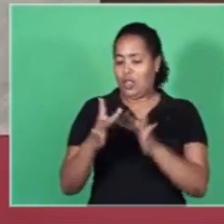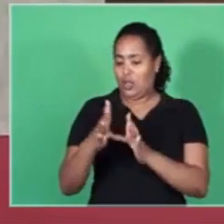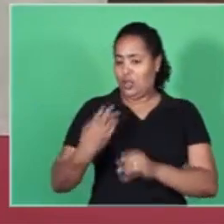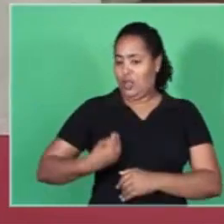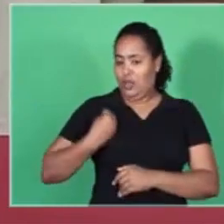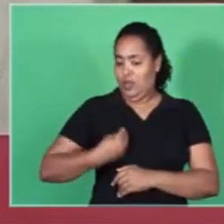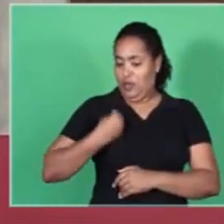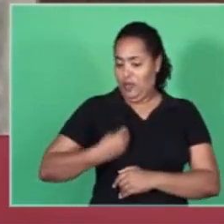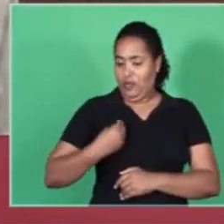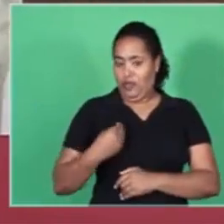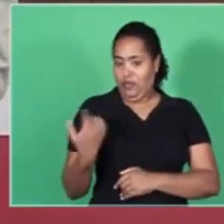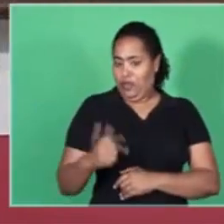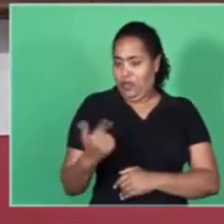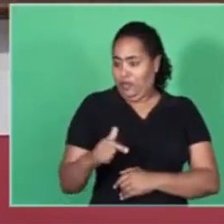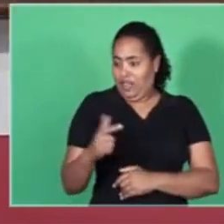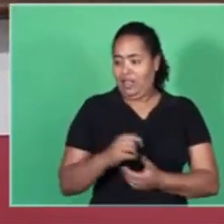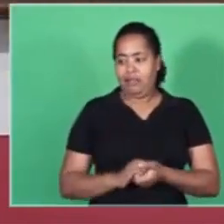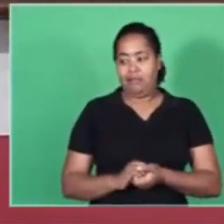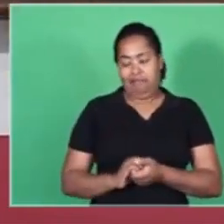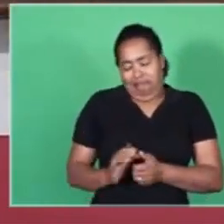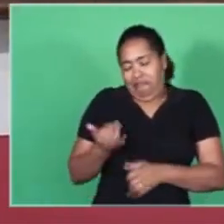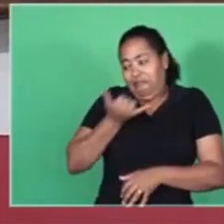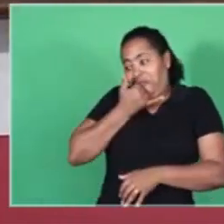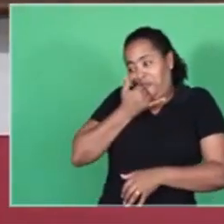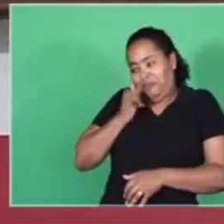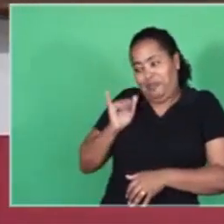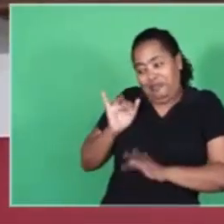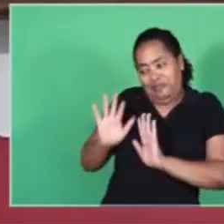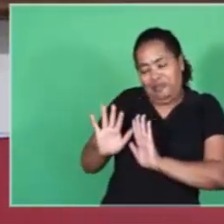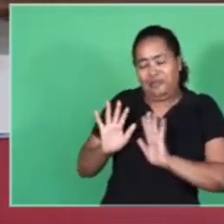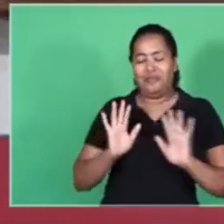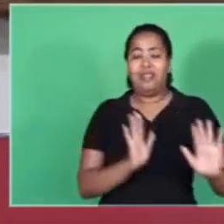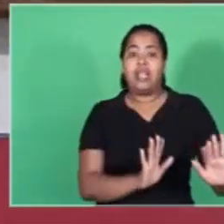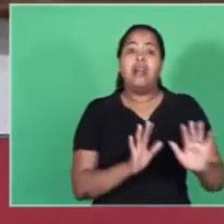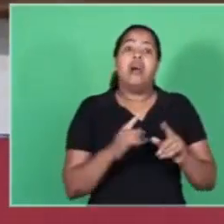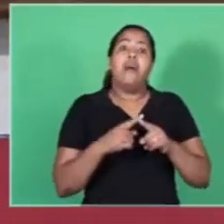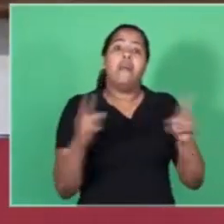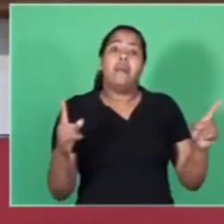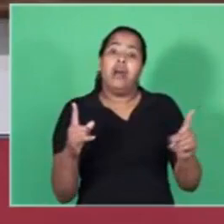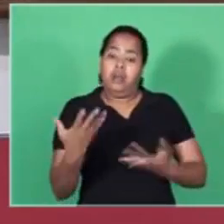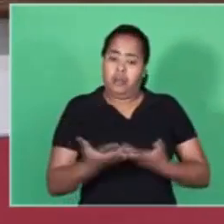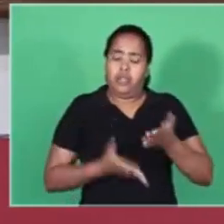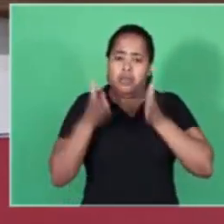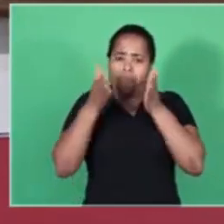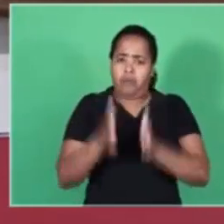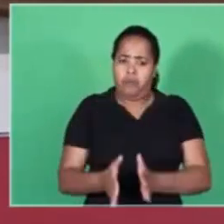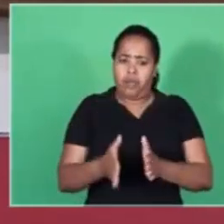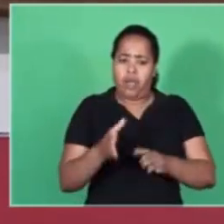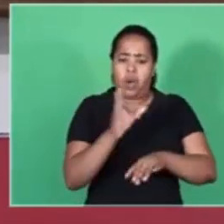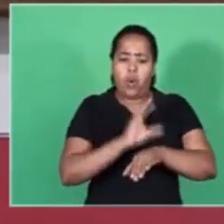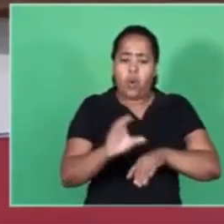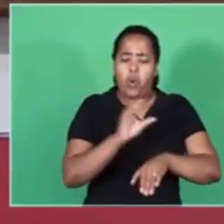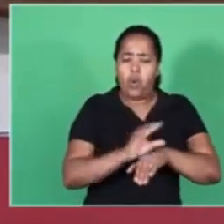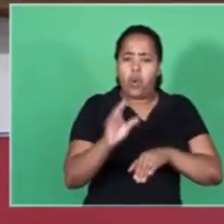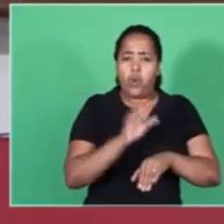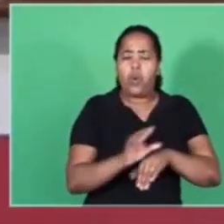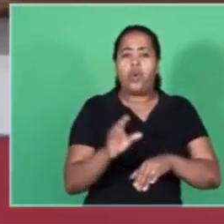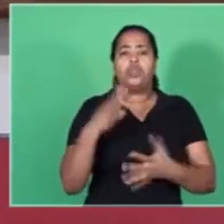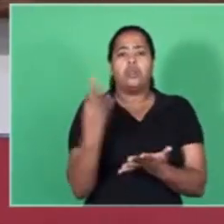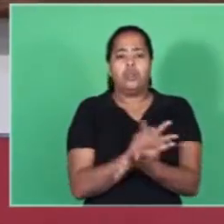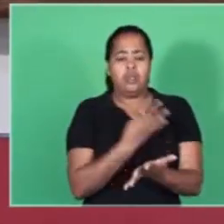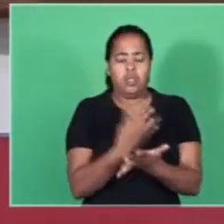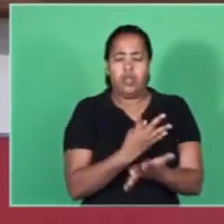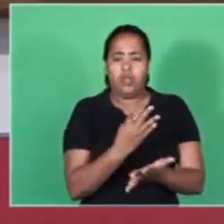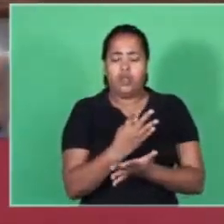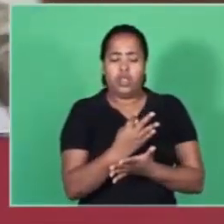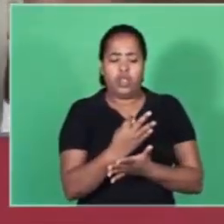Não existe um crente fiel que vai fazer curso de teologia que não saia do Evangelho. Não